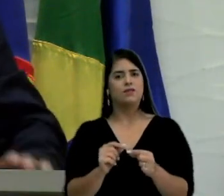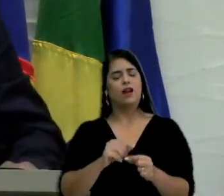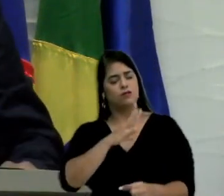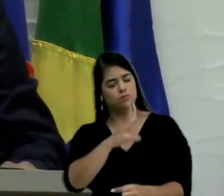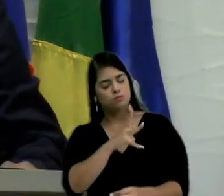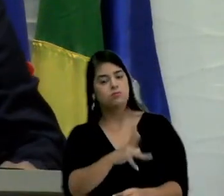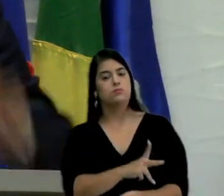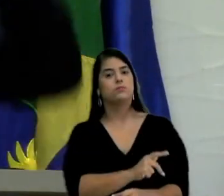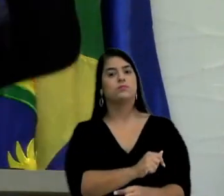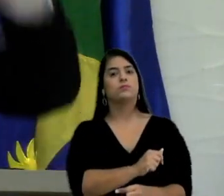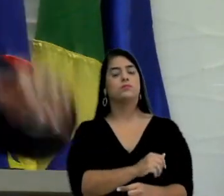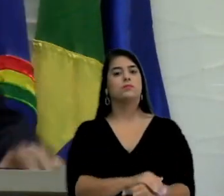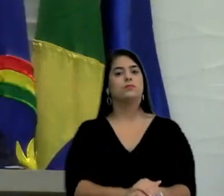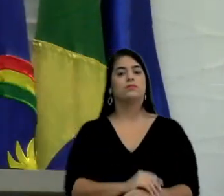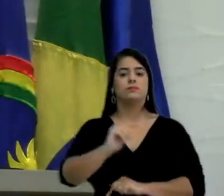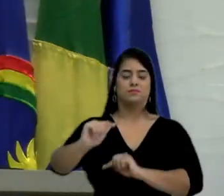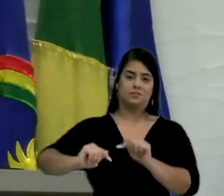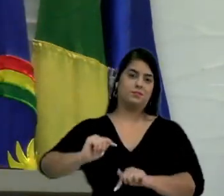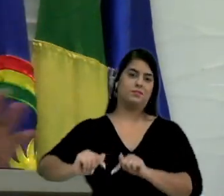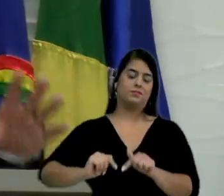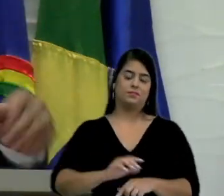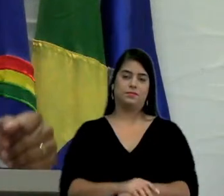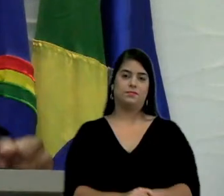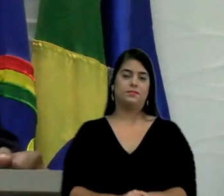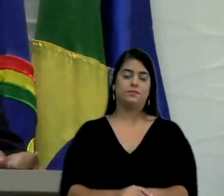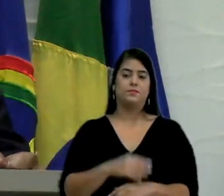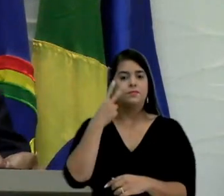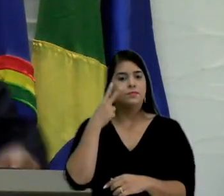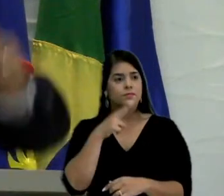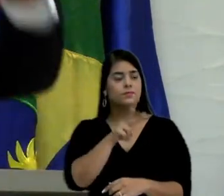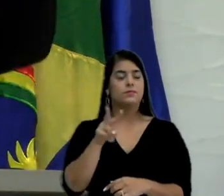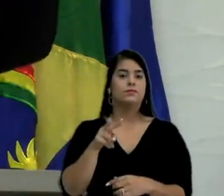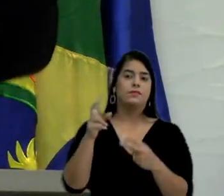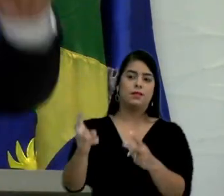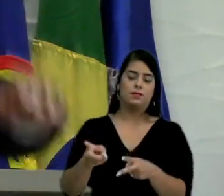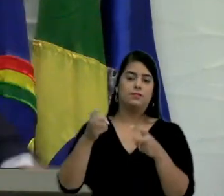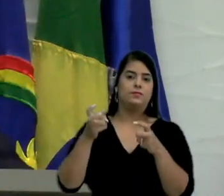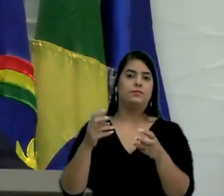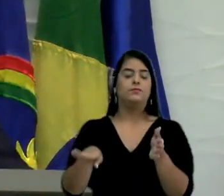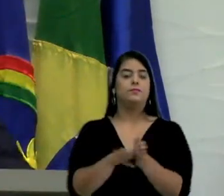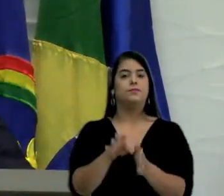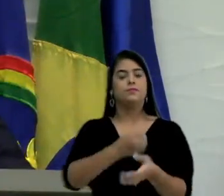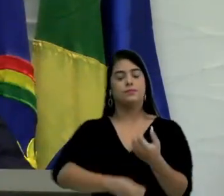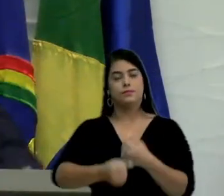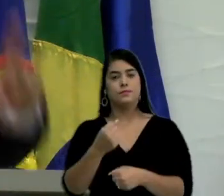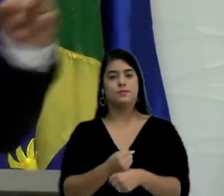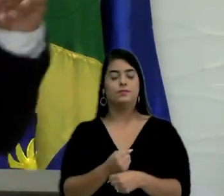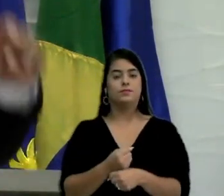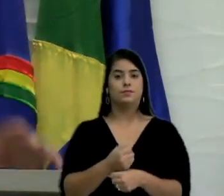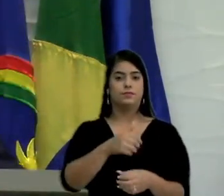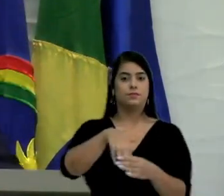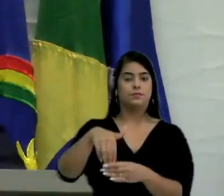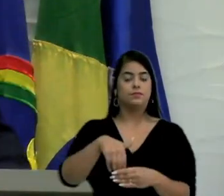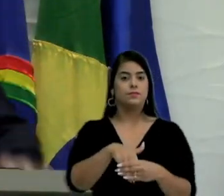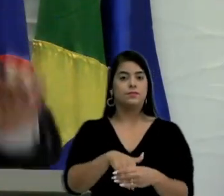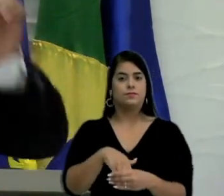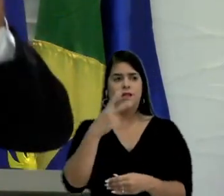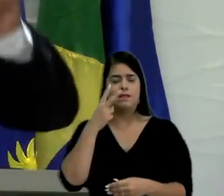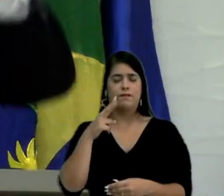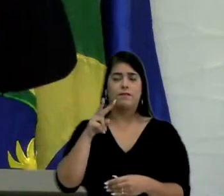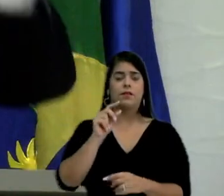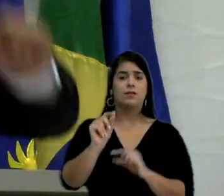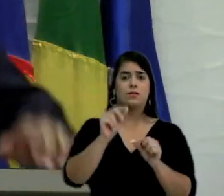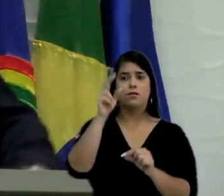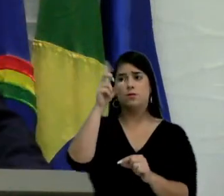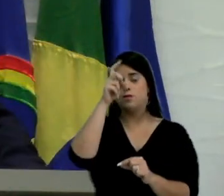amor com amor e trabalho Então veja tá chegando antes da eleição você vê um hospital tá